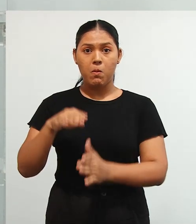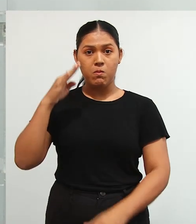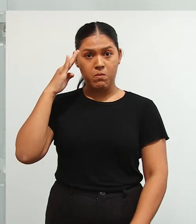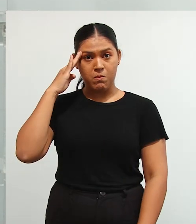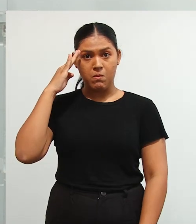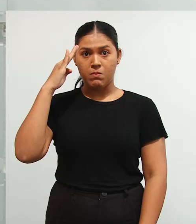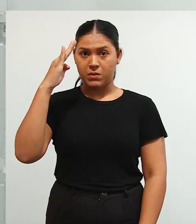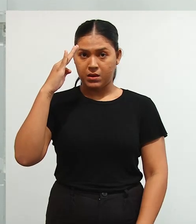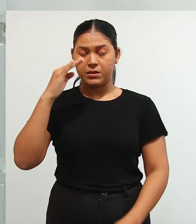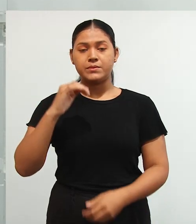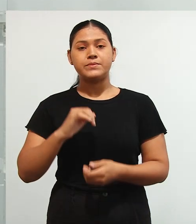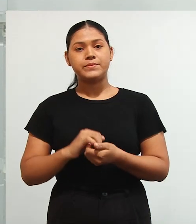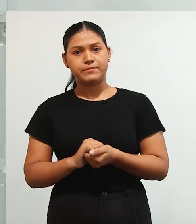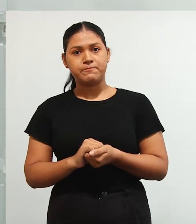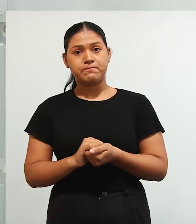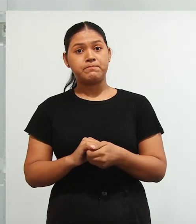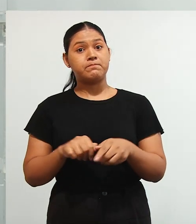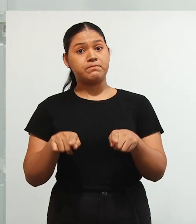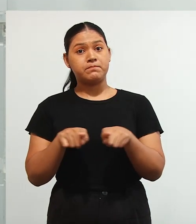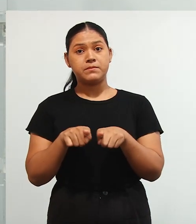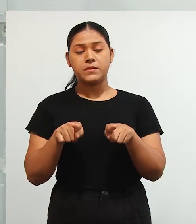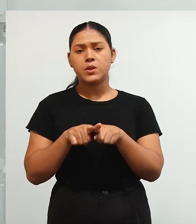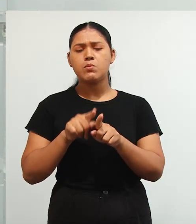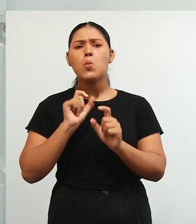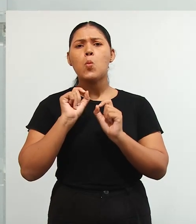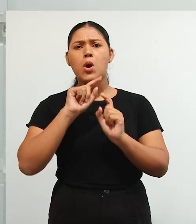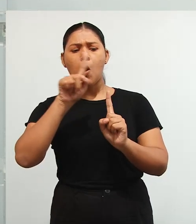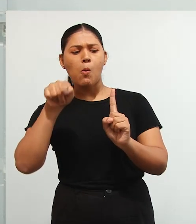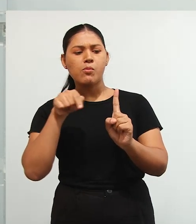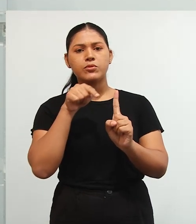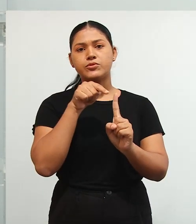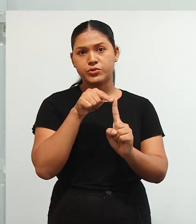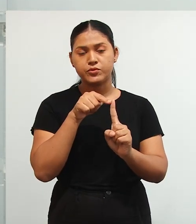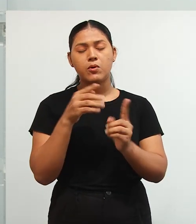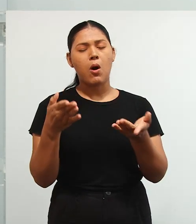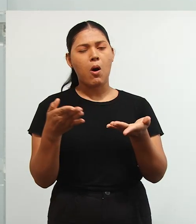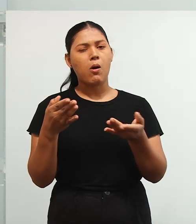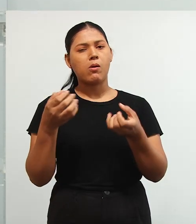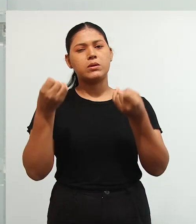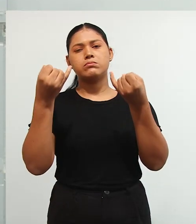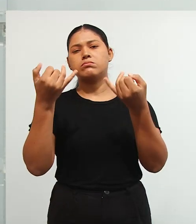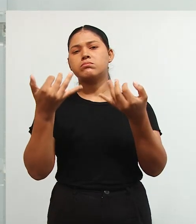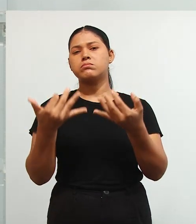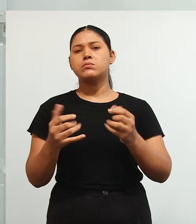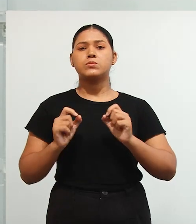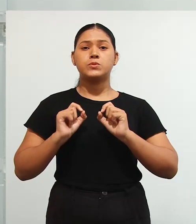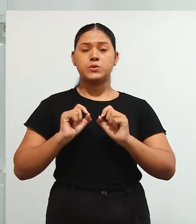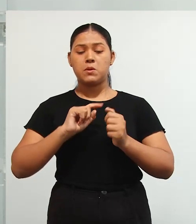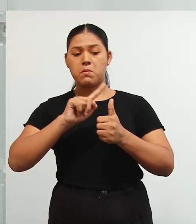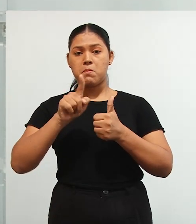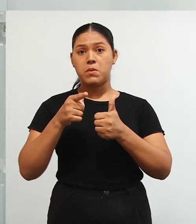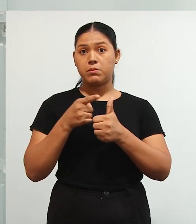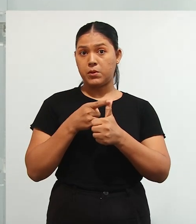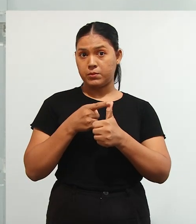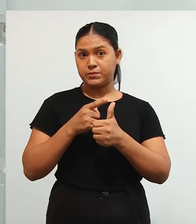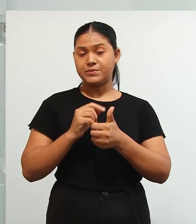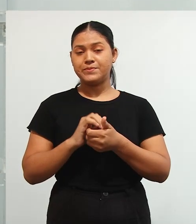sua continuidade. E do ponto de vista que nos interessa, nesse nosso bate-papo de hoje, nós temos